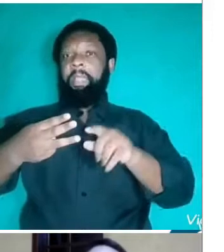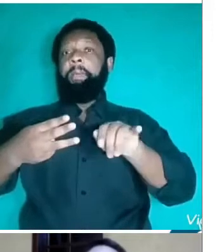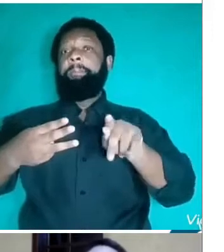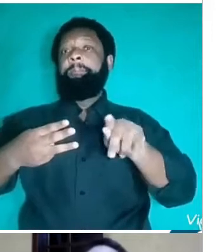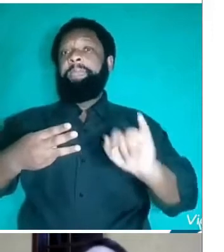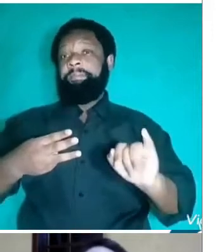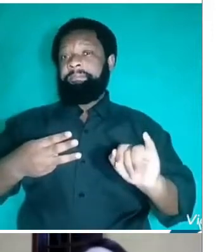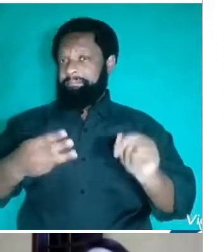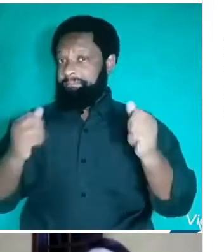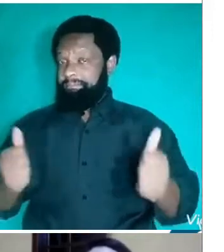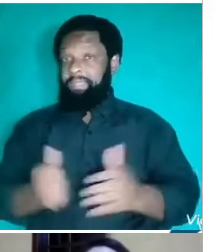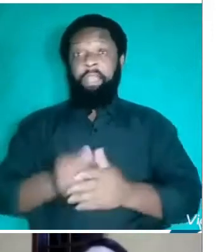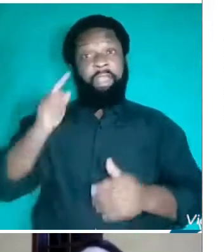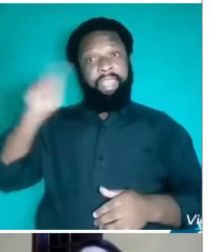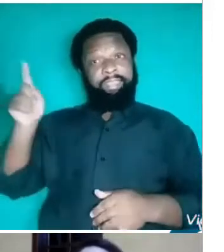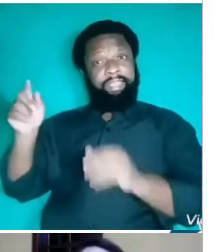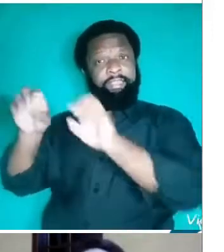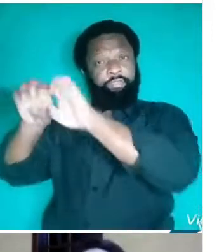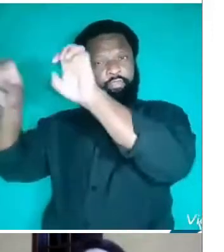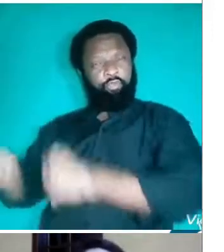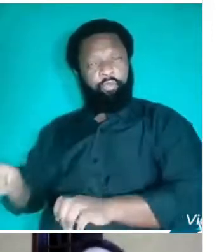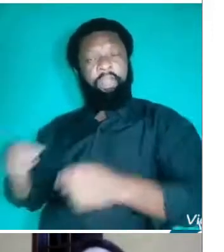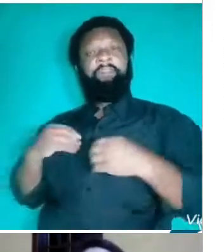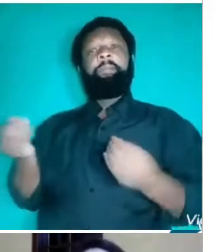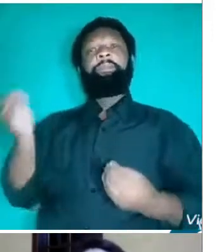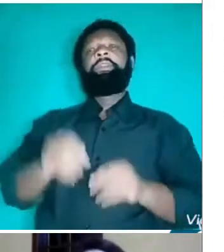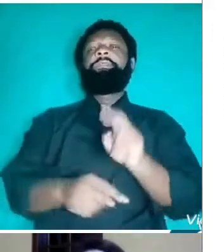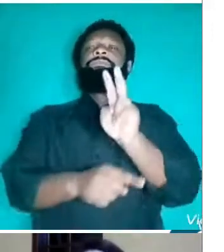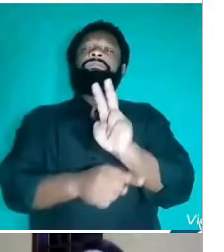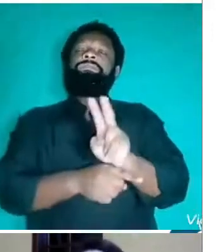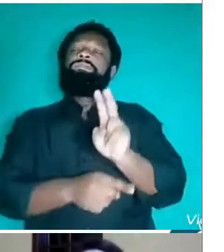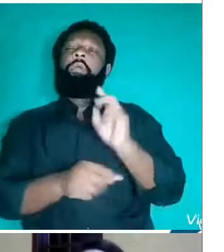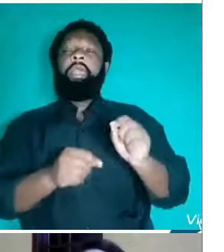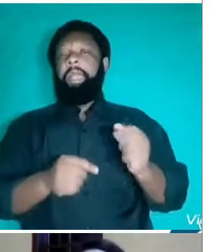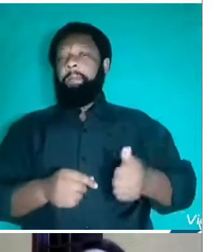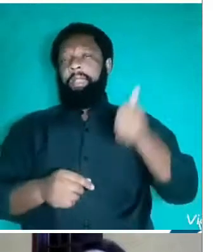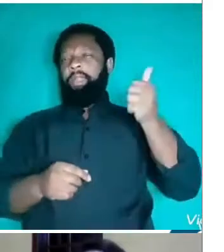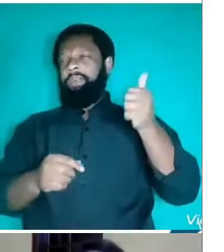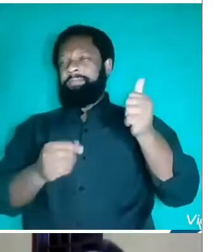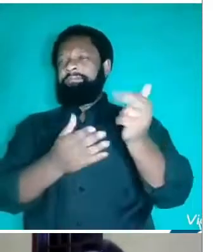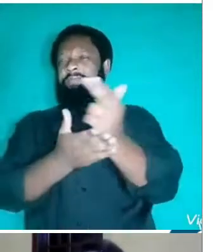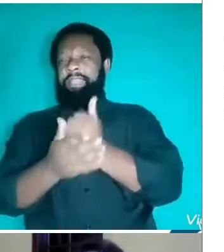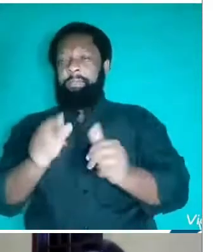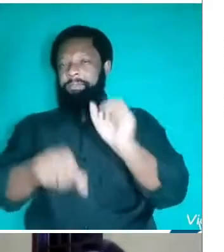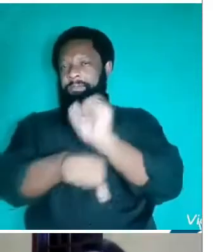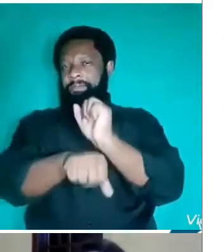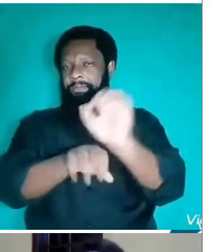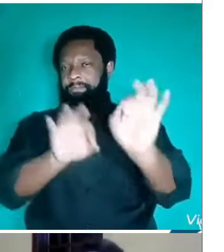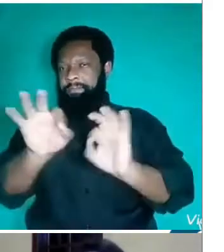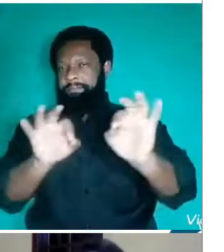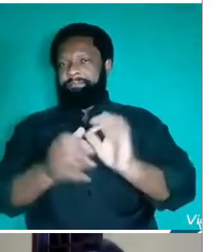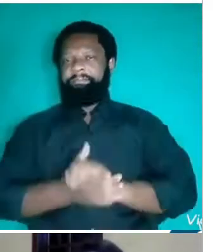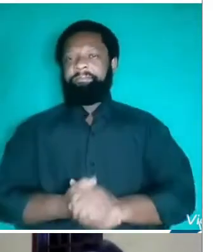ok? Então, nessa estrutura, eu vou colocar aqui uma representação melhor dessa estrutura. Deixa eu colocar